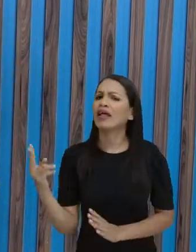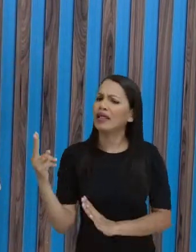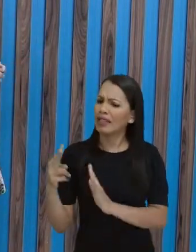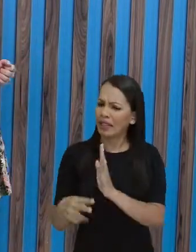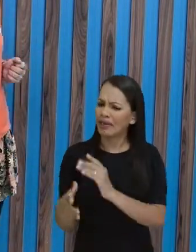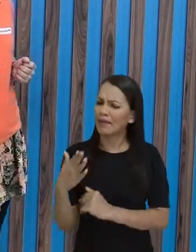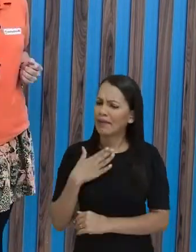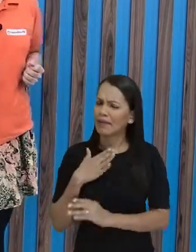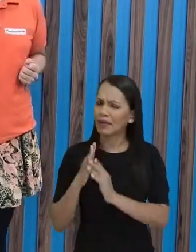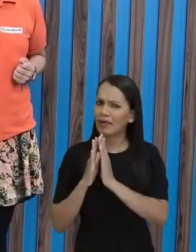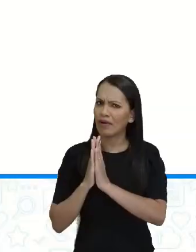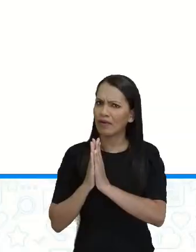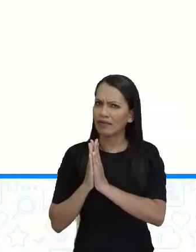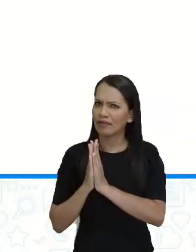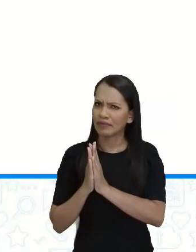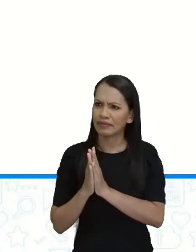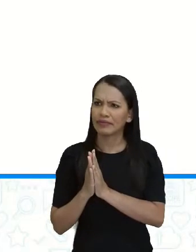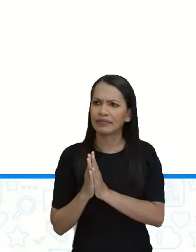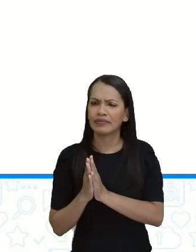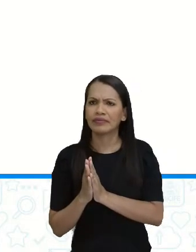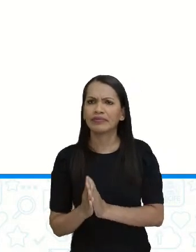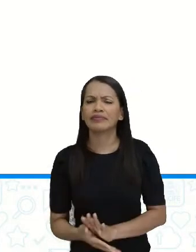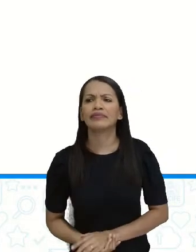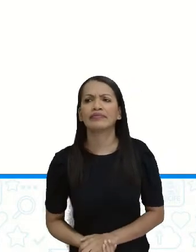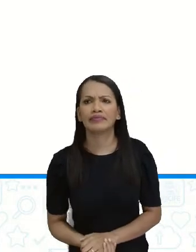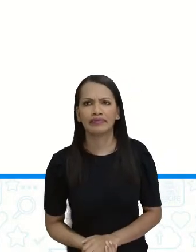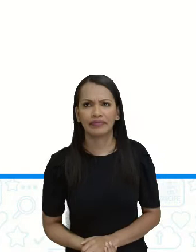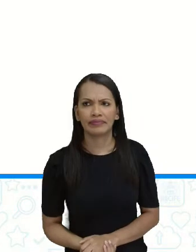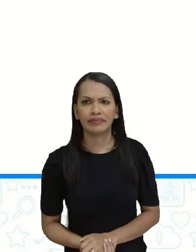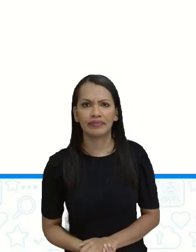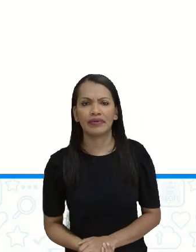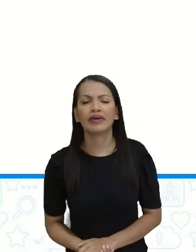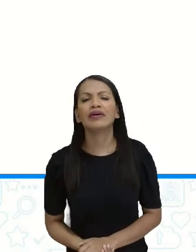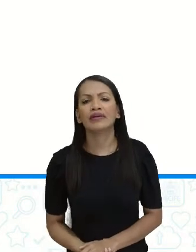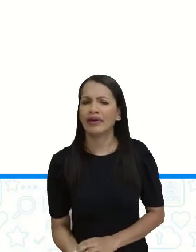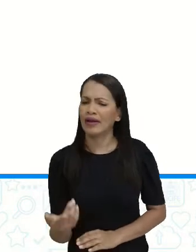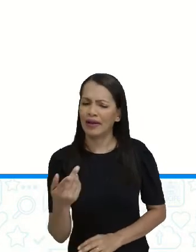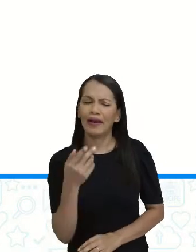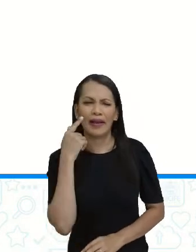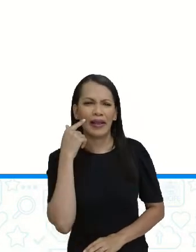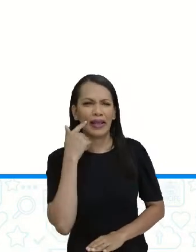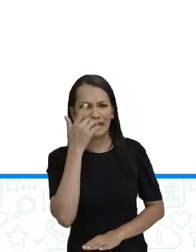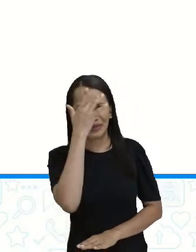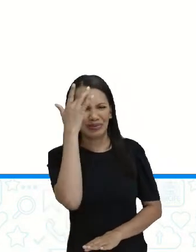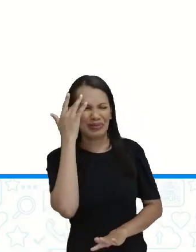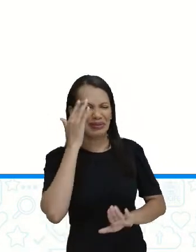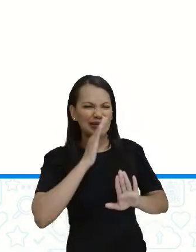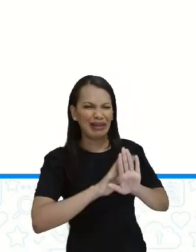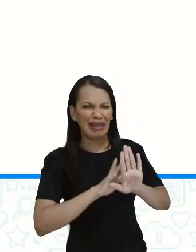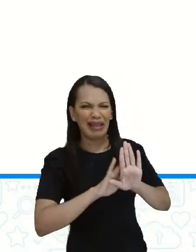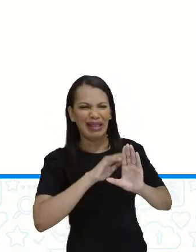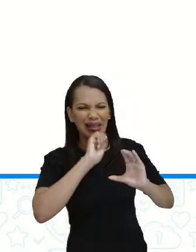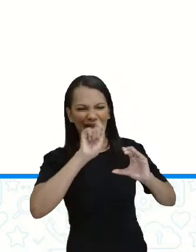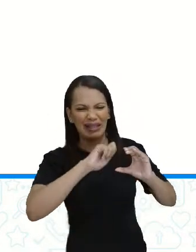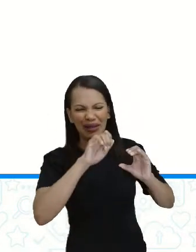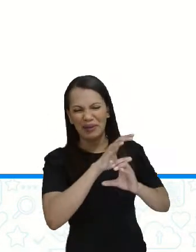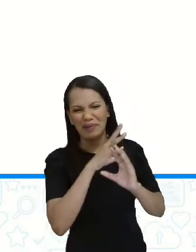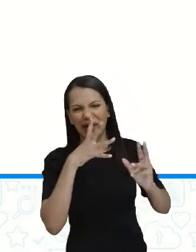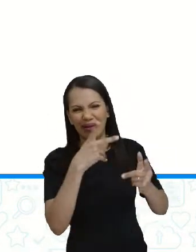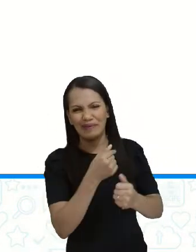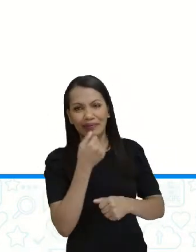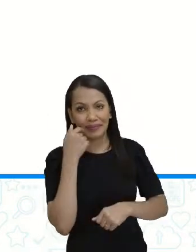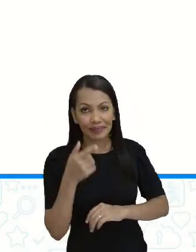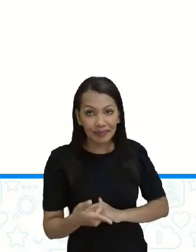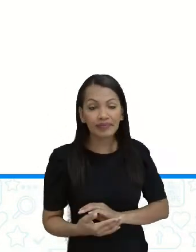favor? Será que a vista vai permitir? Foco na tela. Ok, muito obrigada. Essa produção é show de bola. No teatro tem